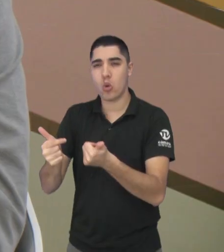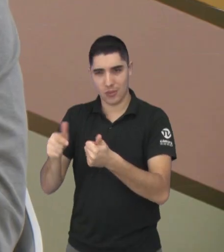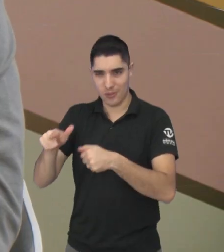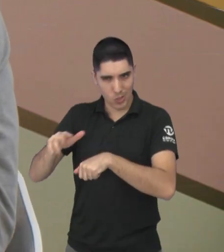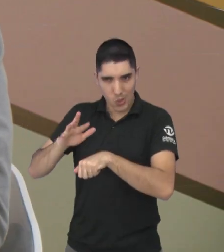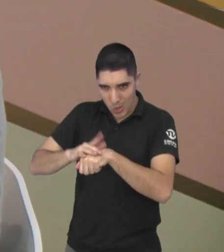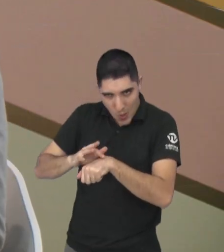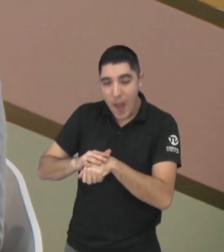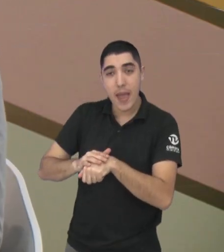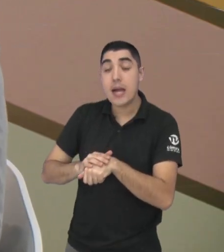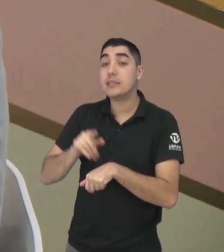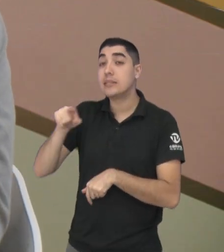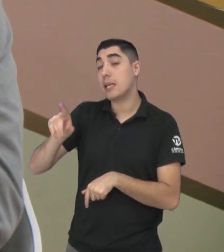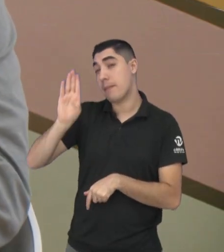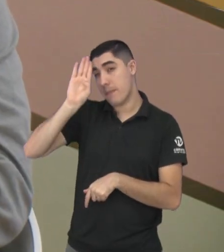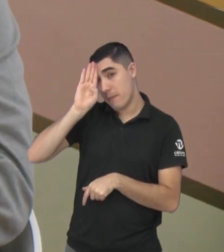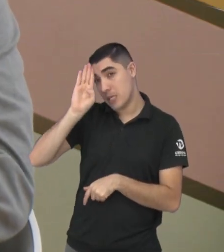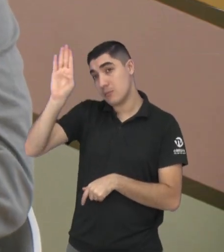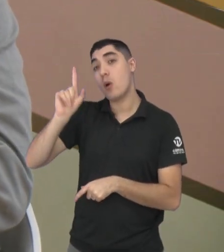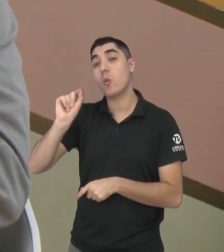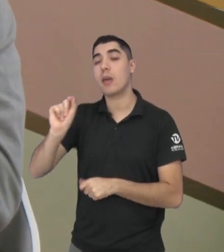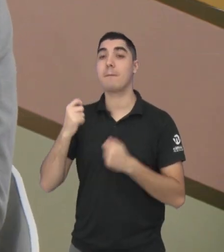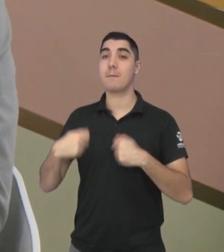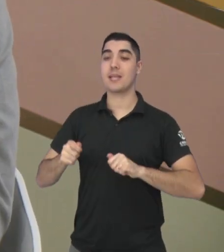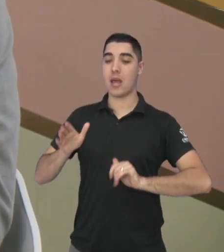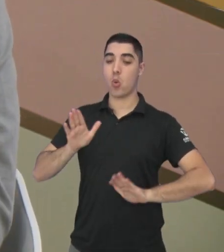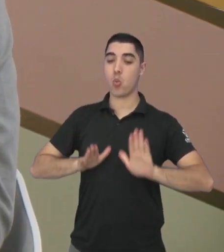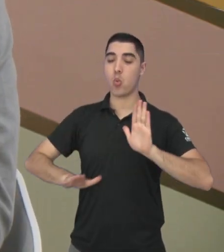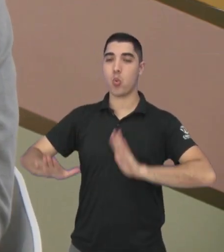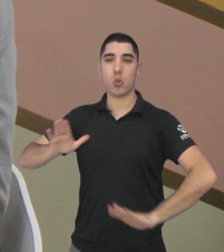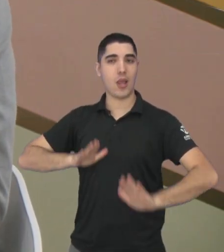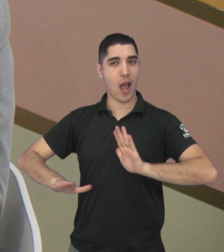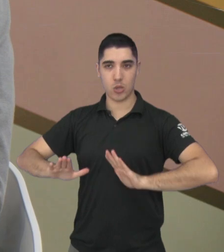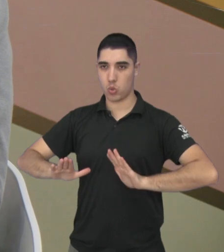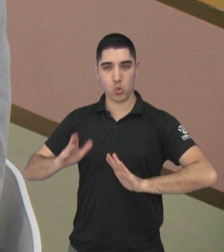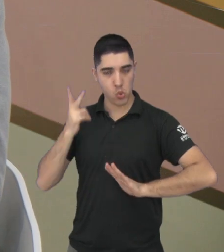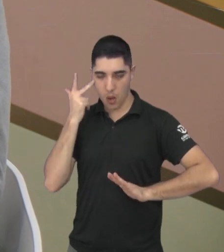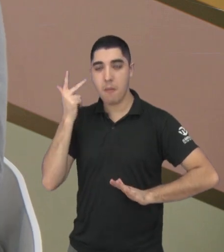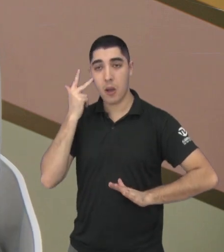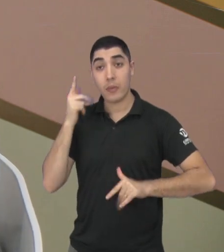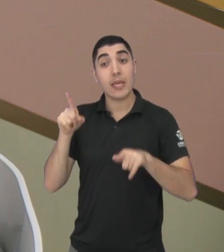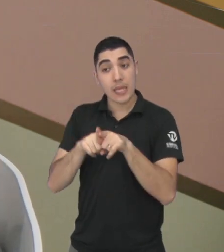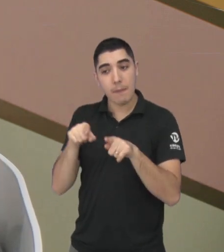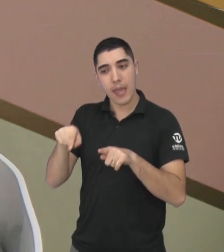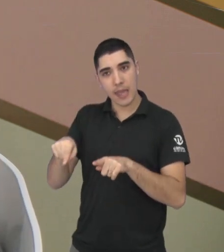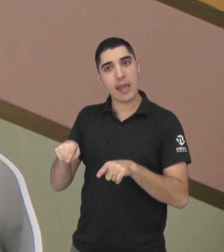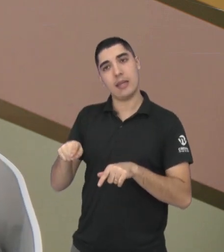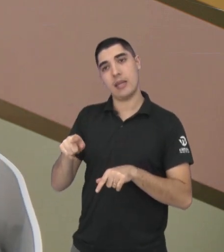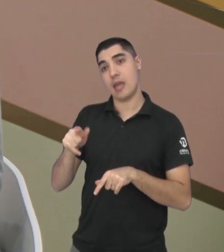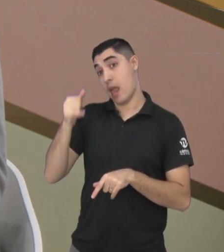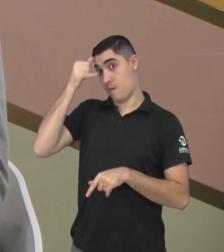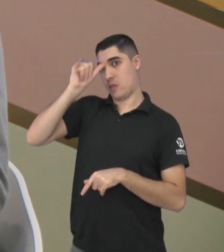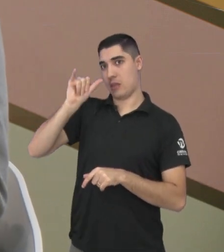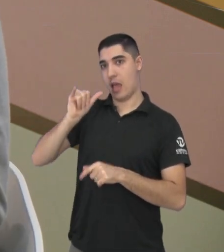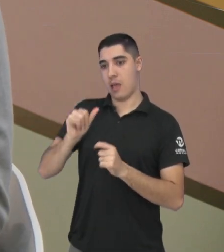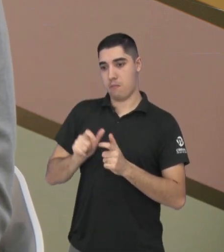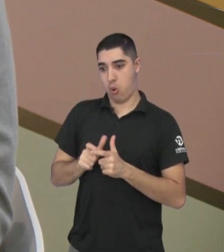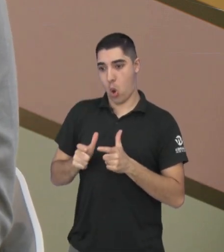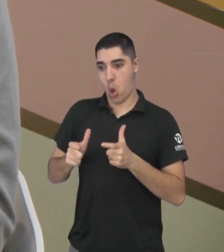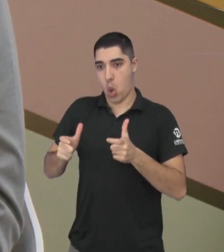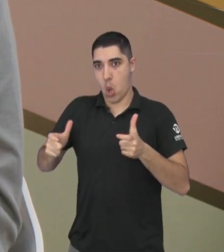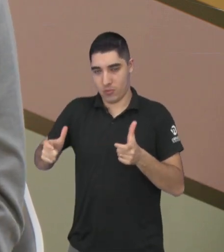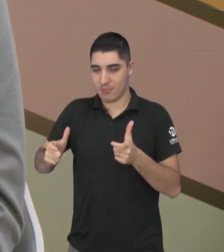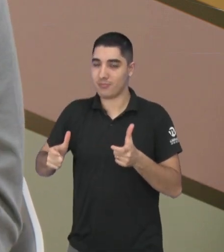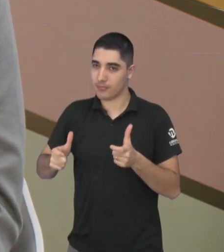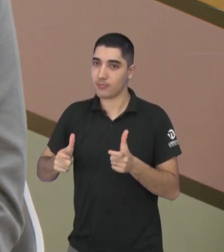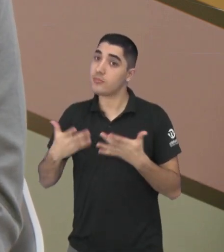tratamentos principalmente de cuidados gerais e de estabilização dos sintomas. Então, em princípio, a gente tem